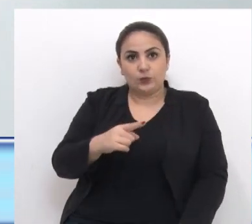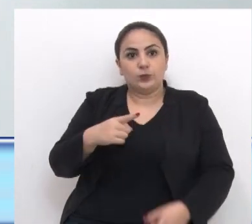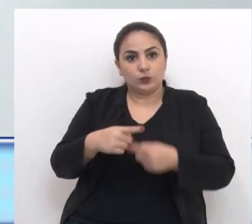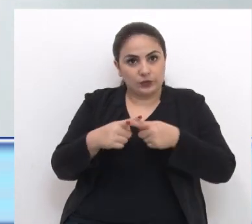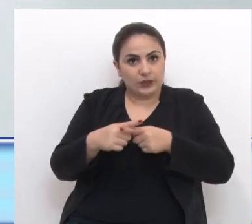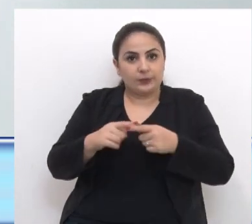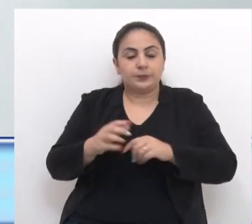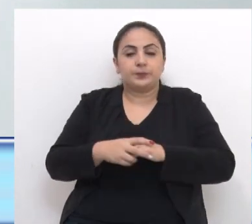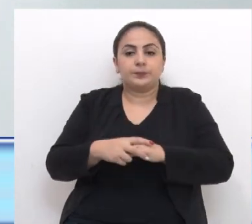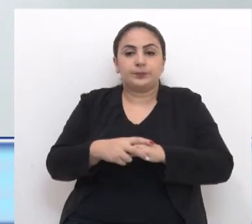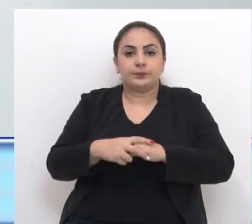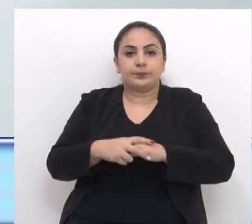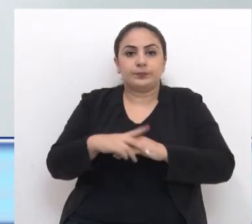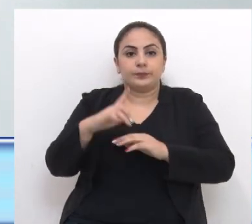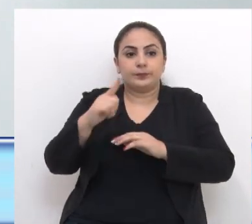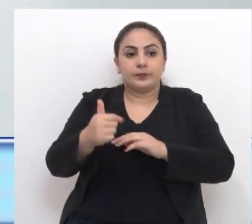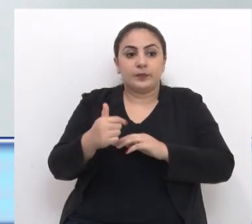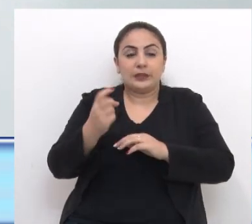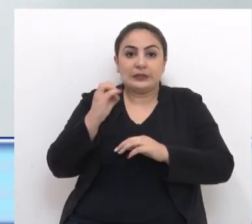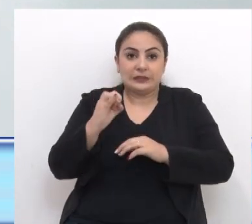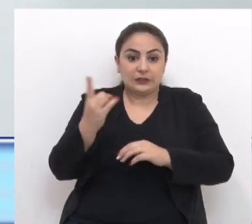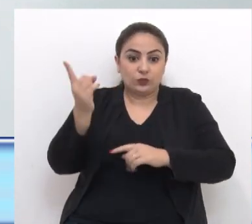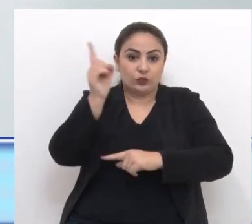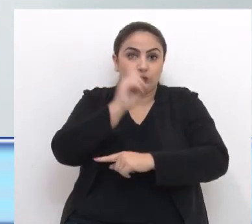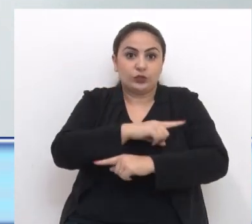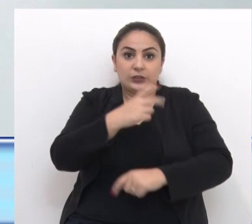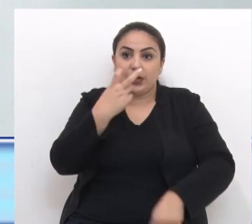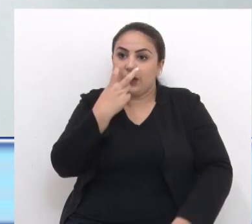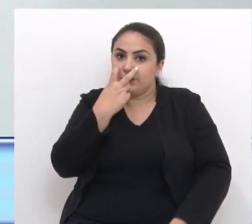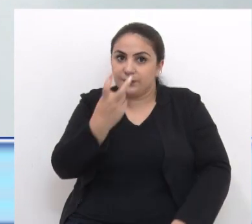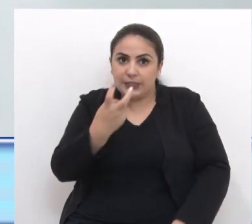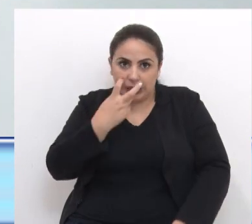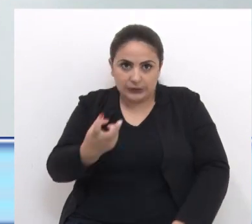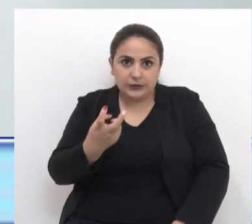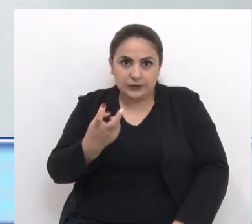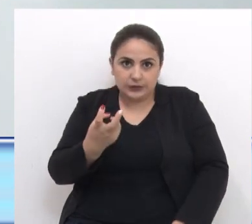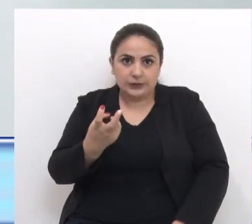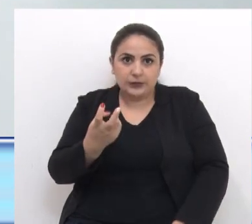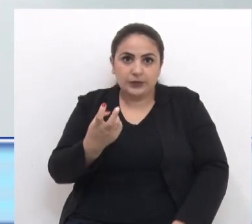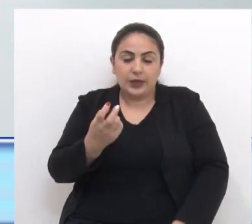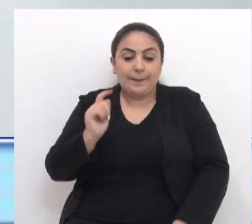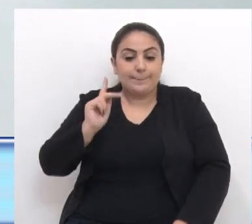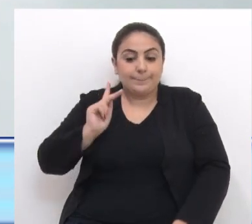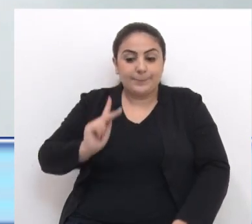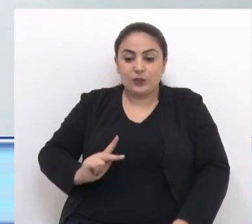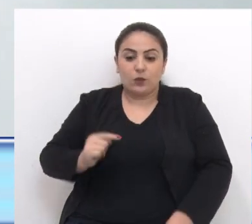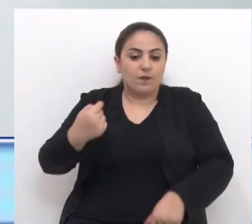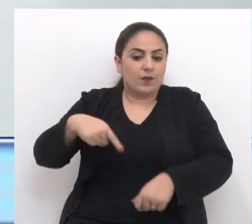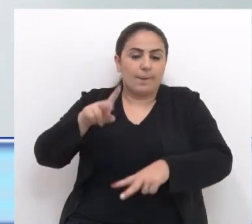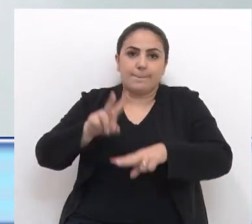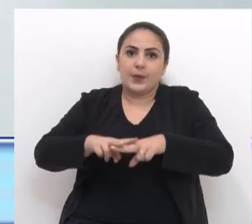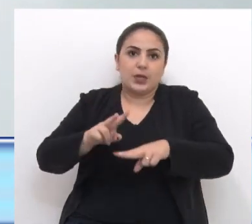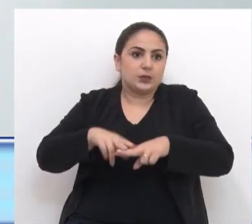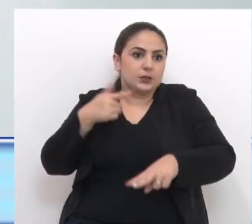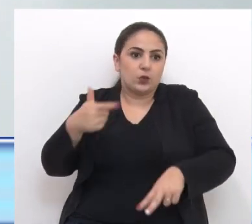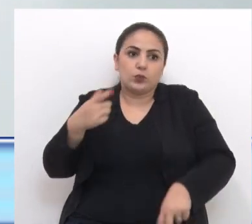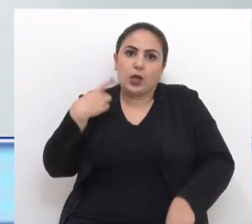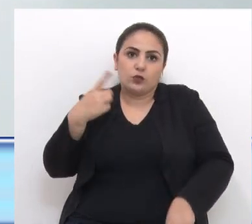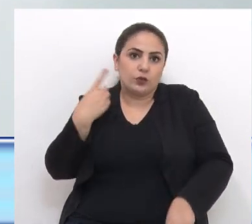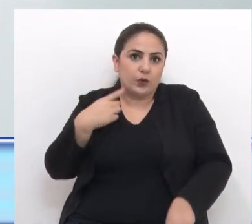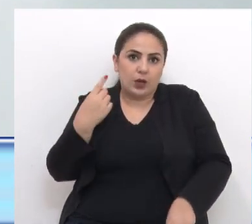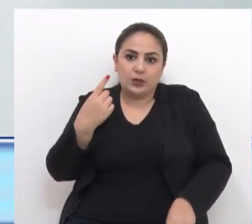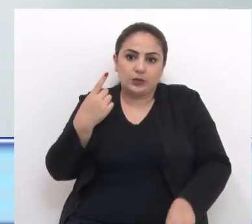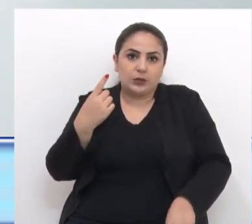um associado de plantão, e aí quando cai um flagrante, determinada pessoa acaba sendo presa, ela não